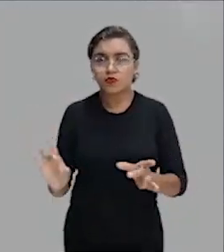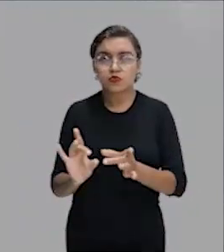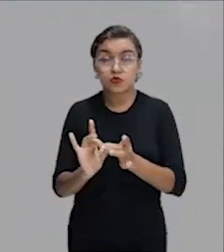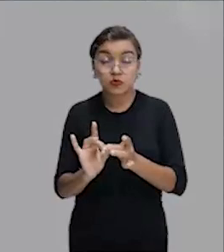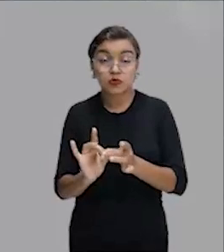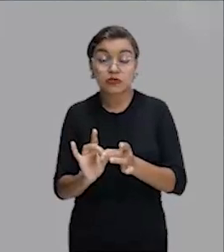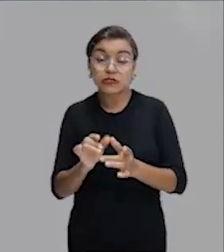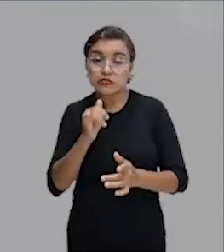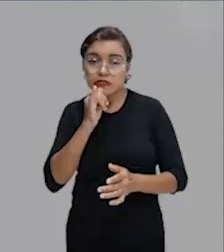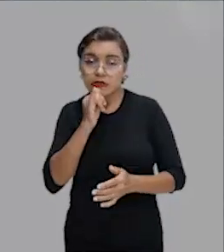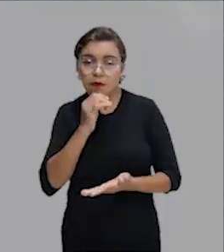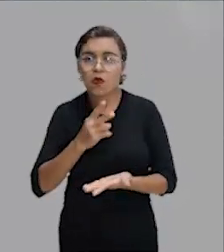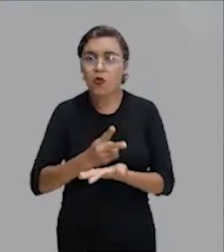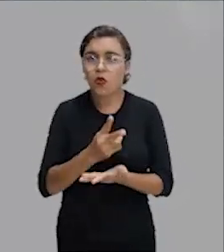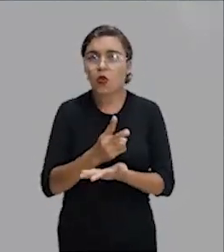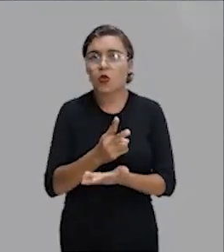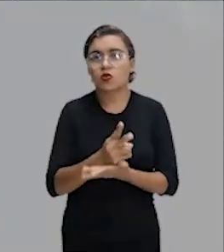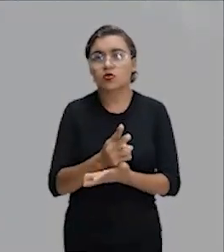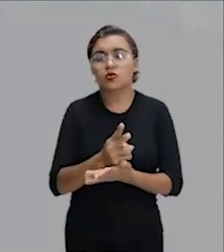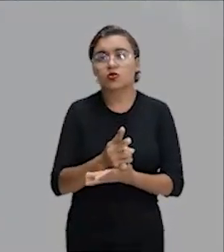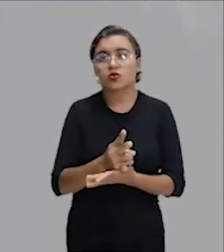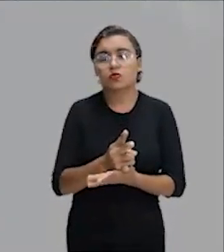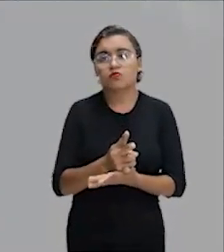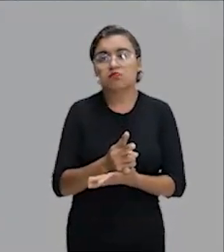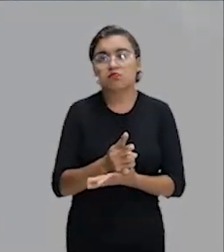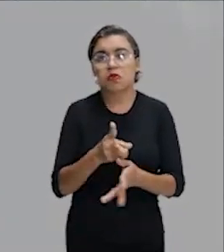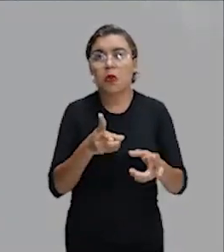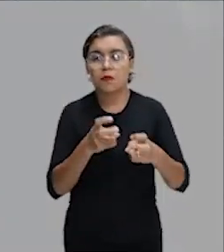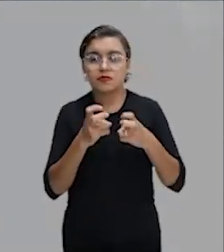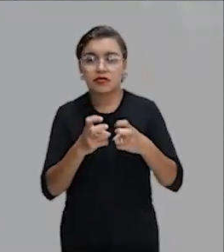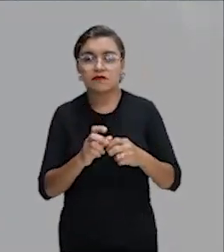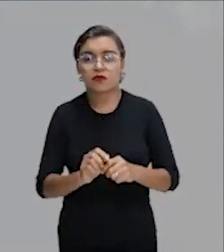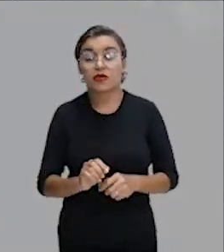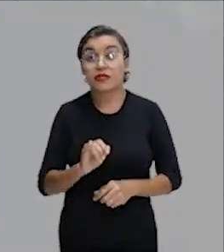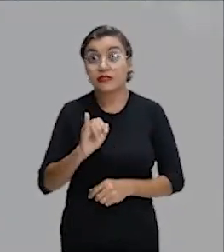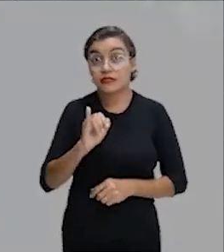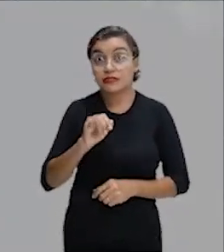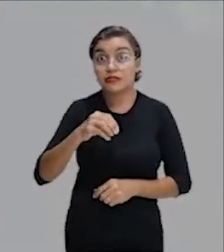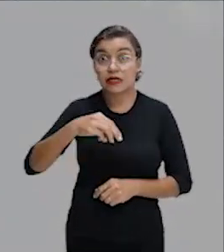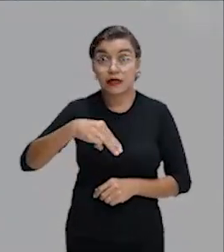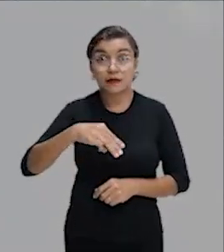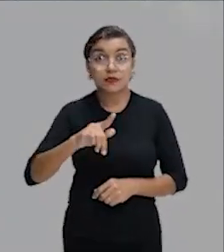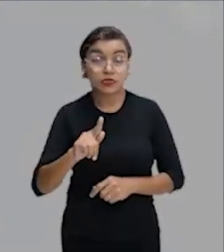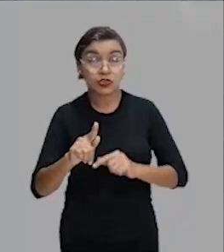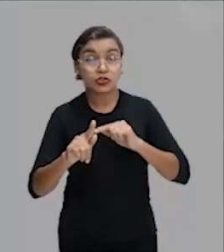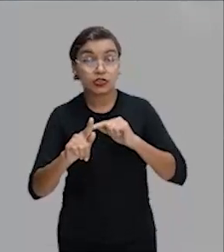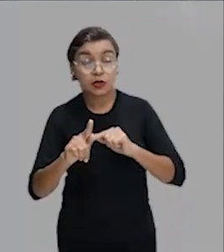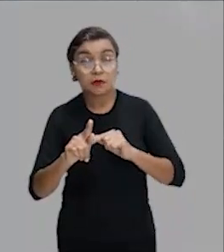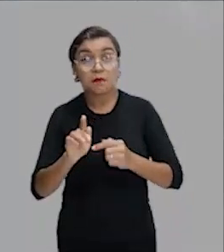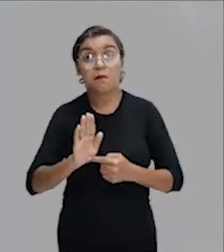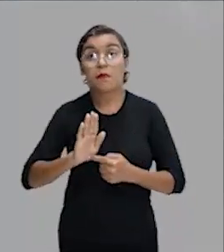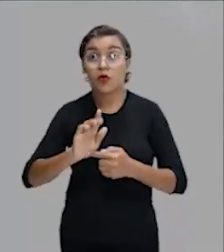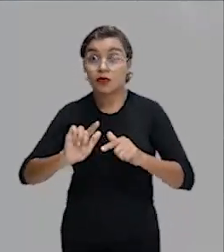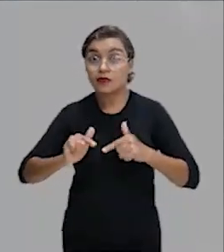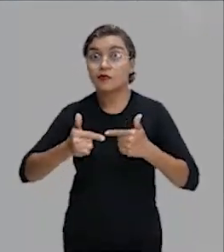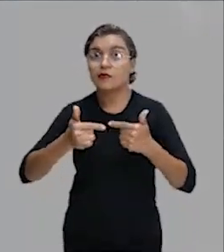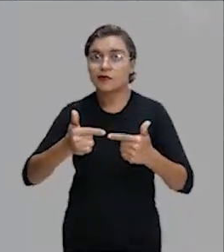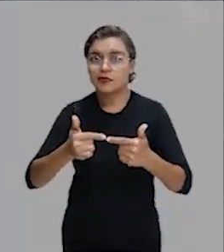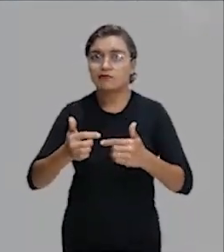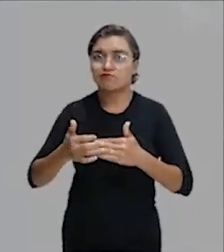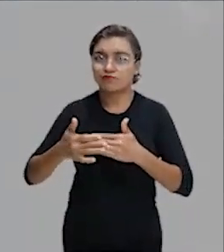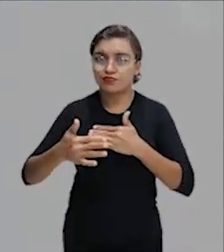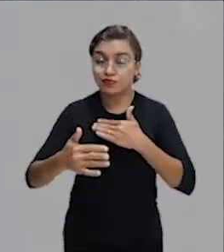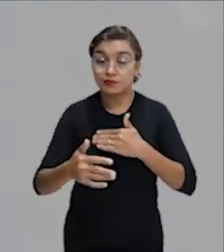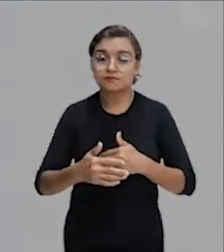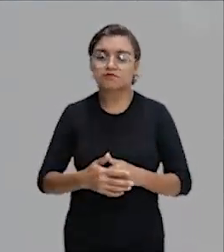contínuo, o que a gente sempre observa? O ing. Então, os verbos terminam em ing porque eles indicam uma ação em andamento. Quando a